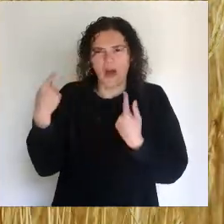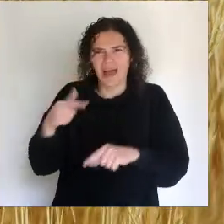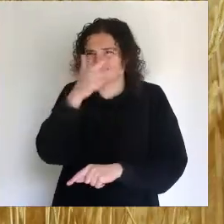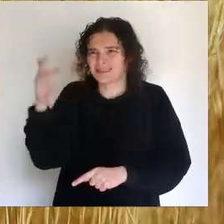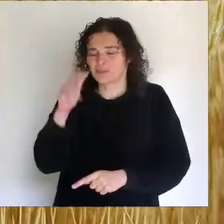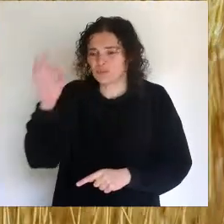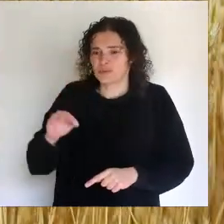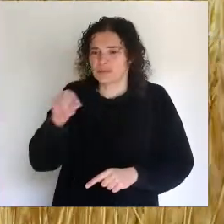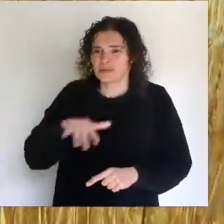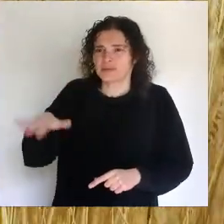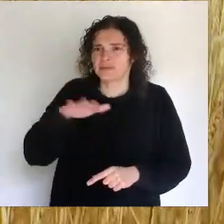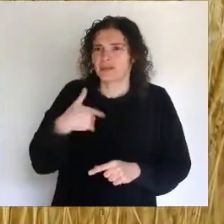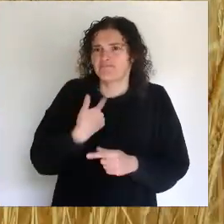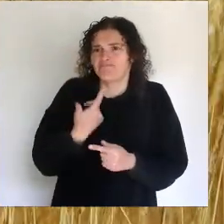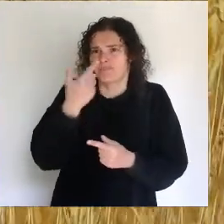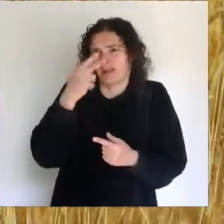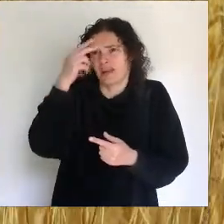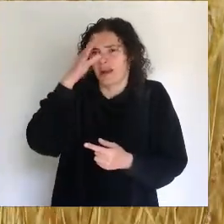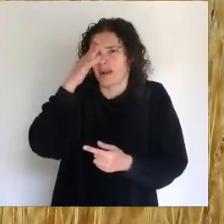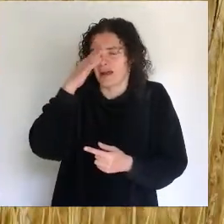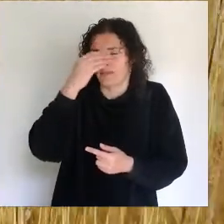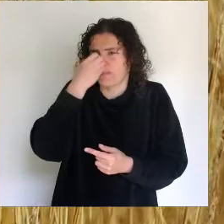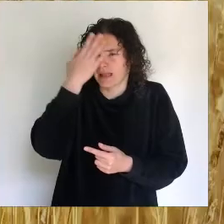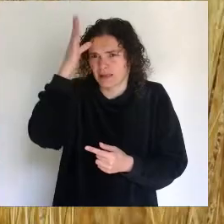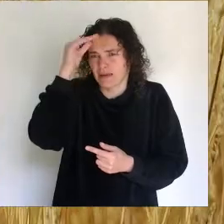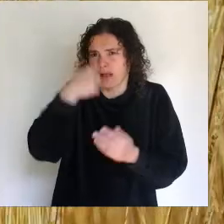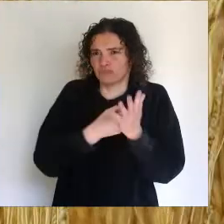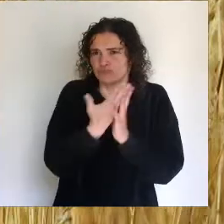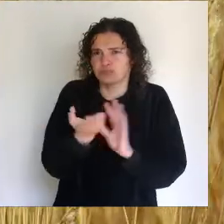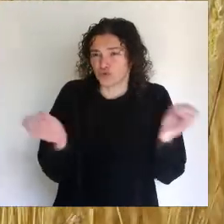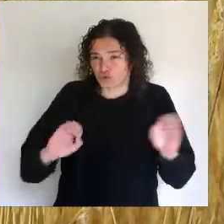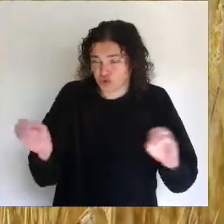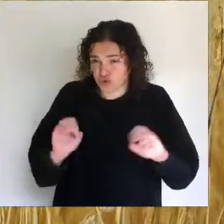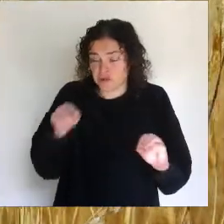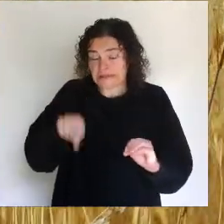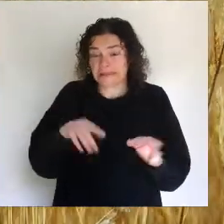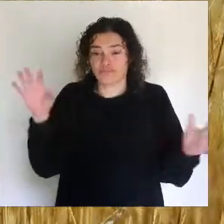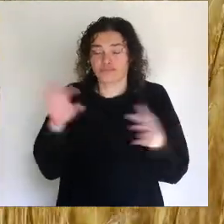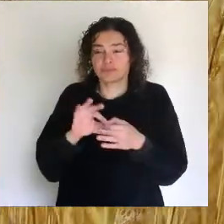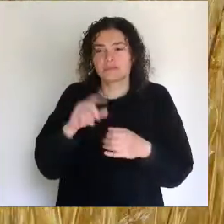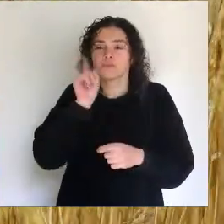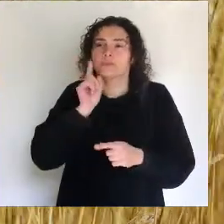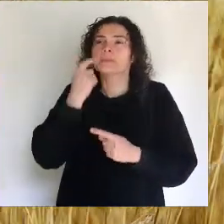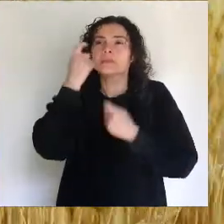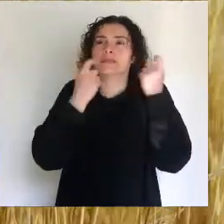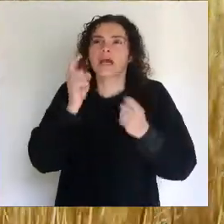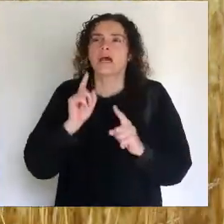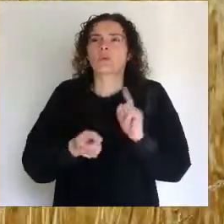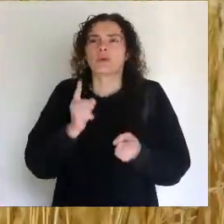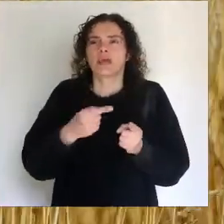e é um território que não tem biodiversidade nenhuma. Nesse sentido, é importante pensar exatamente o que